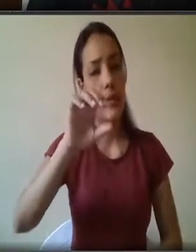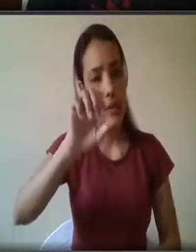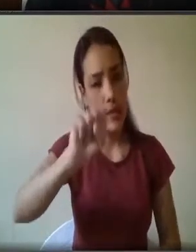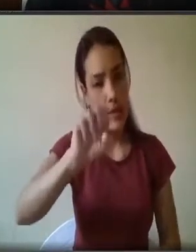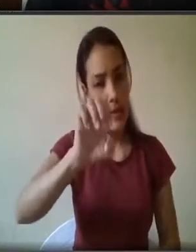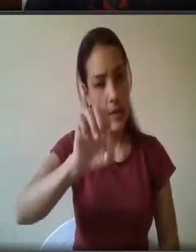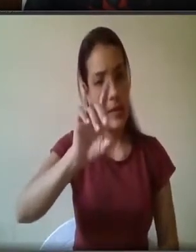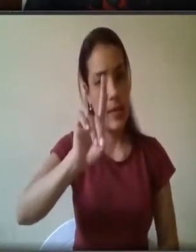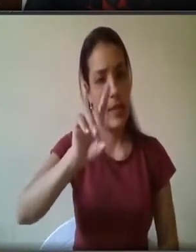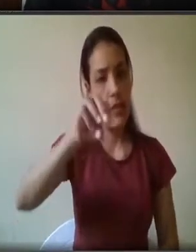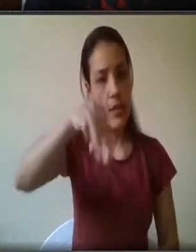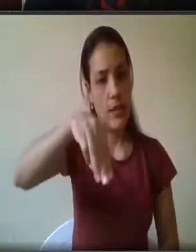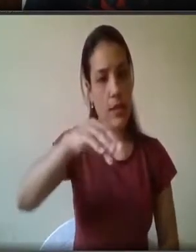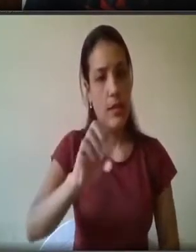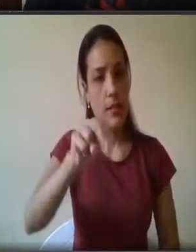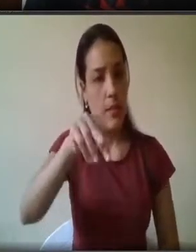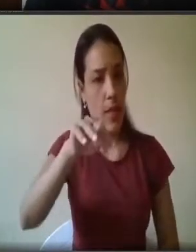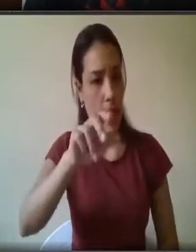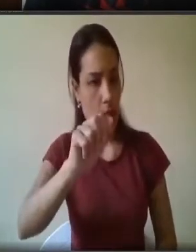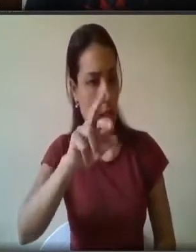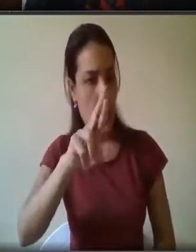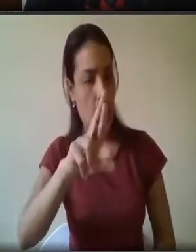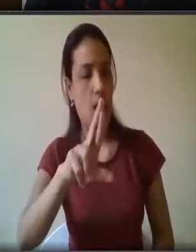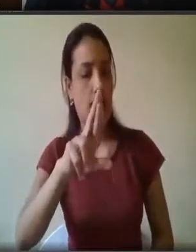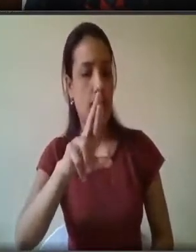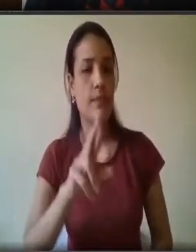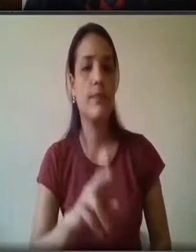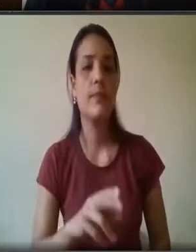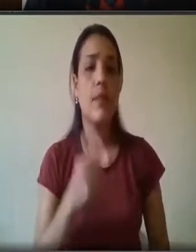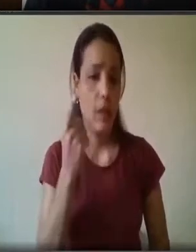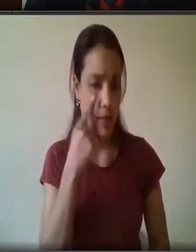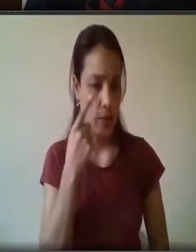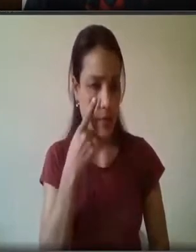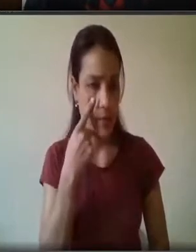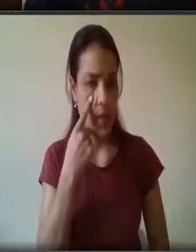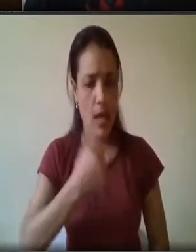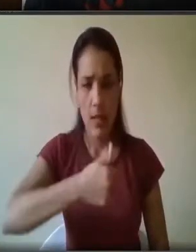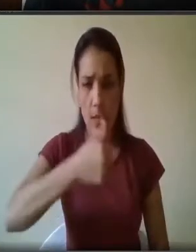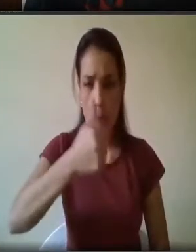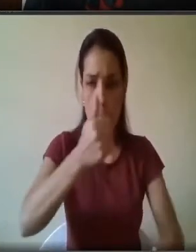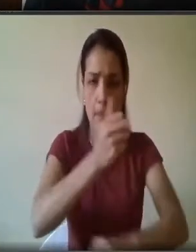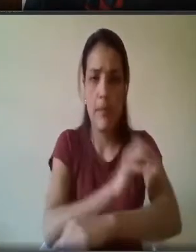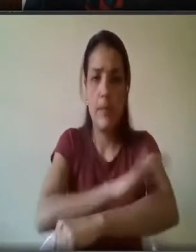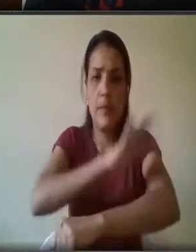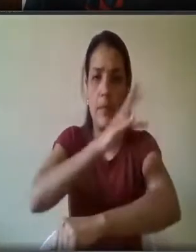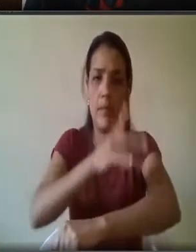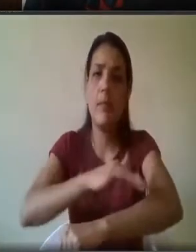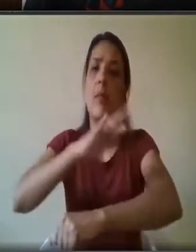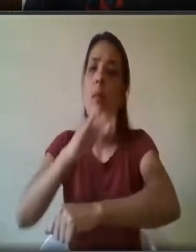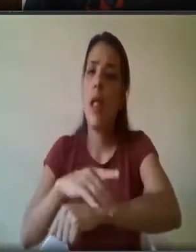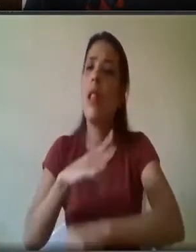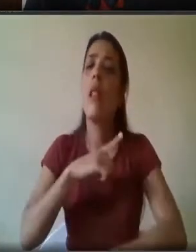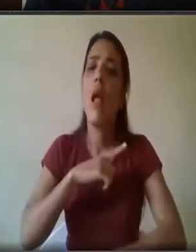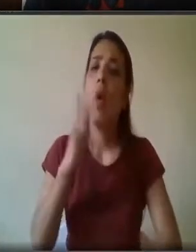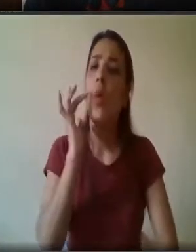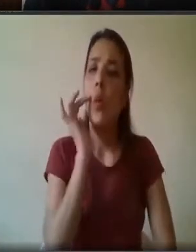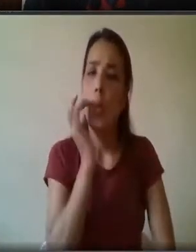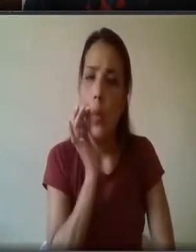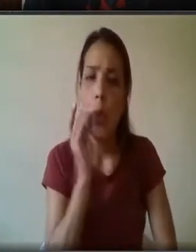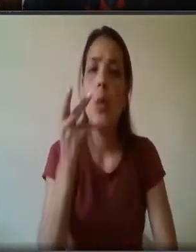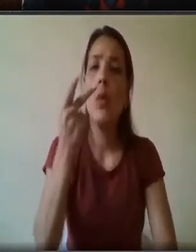que aqui, ó, na epirogênese, as primeiras formas de relevo, você tem ouro, ferro, prata,